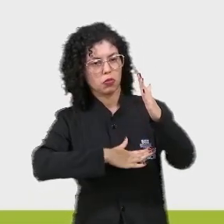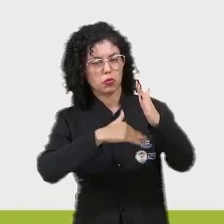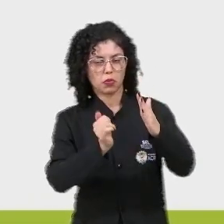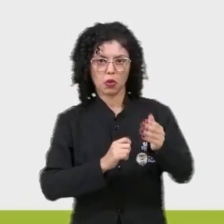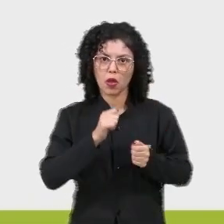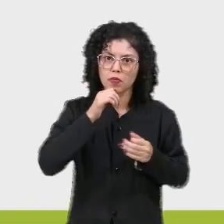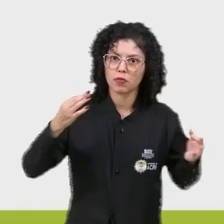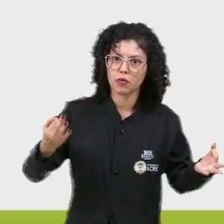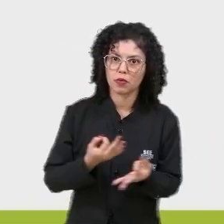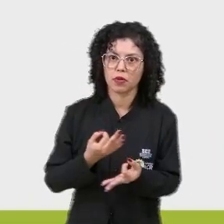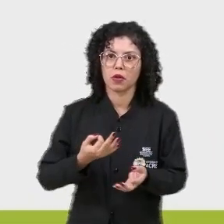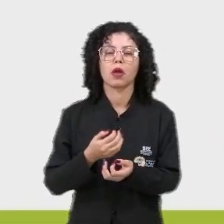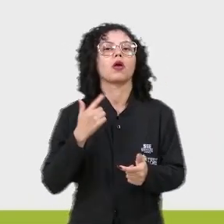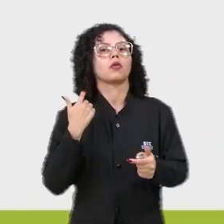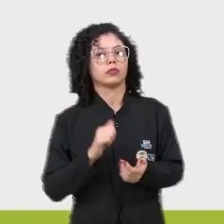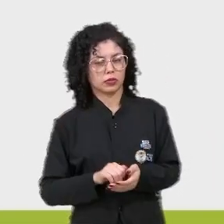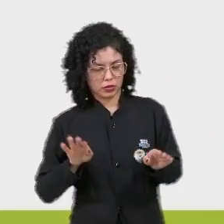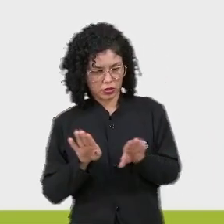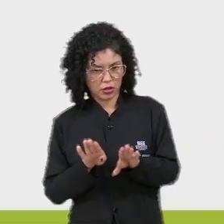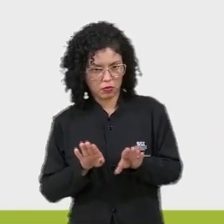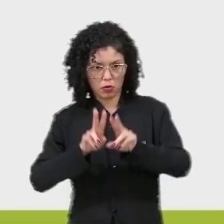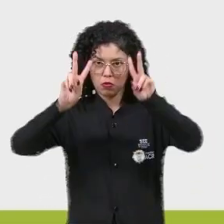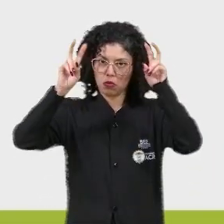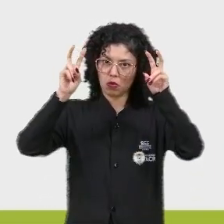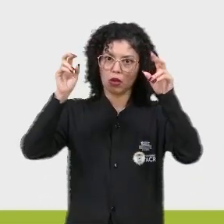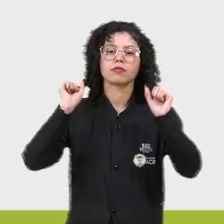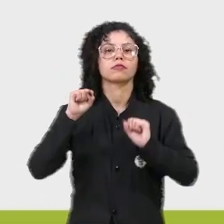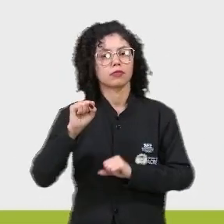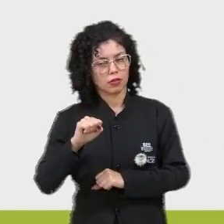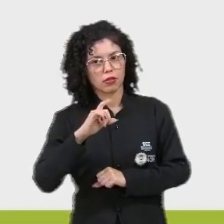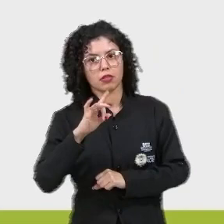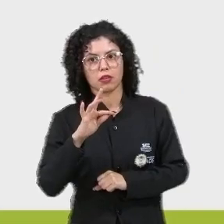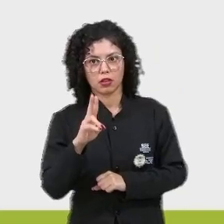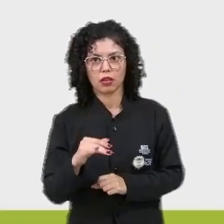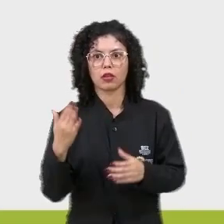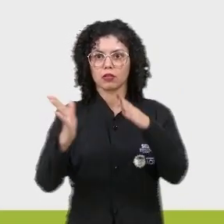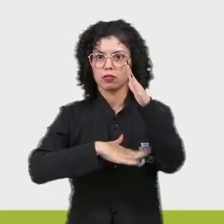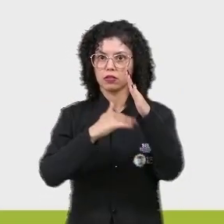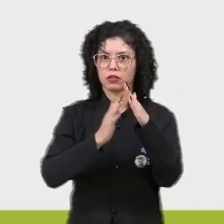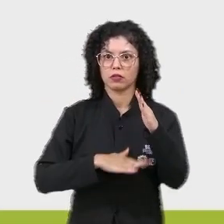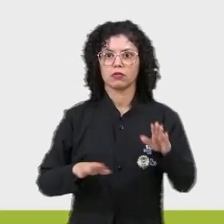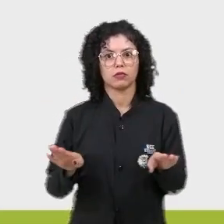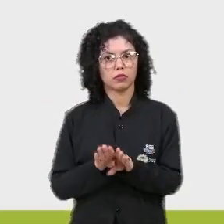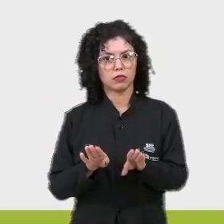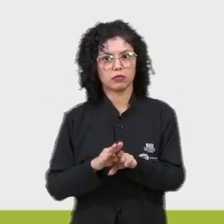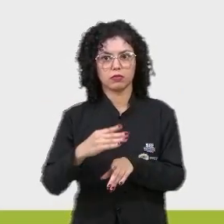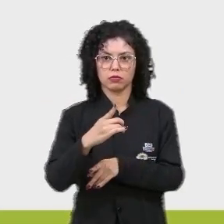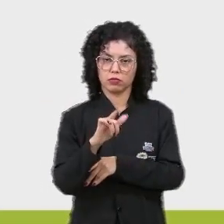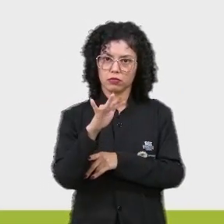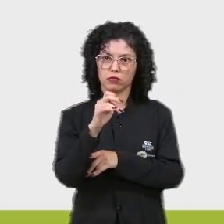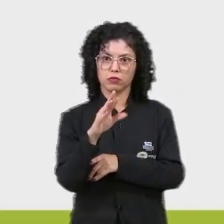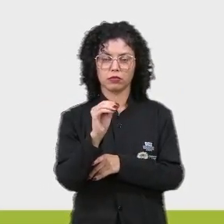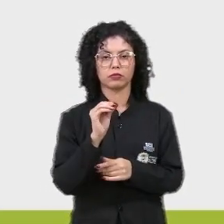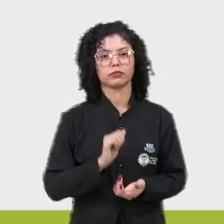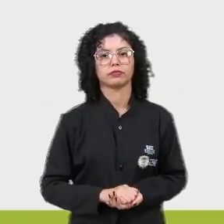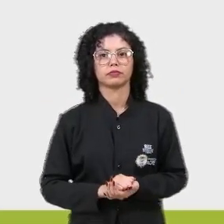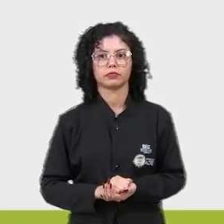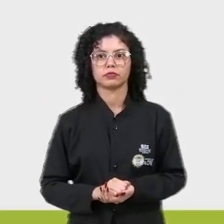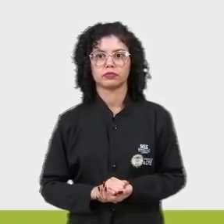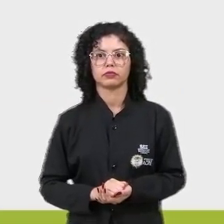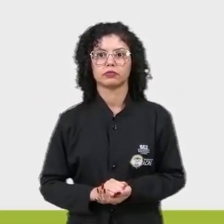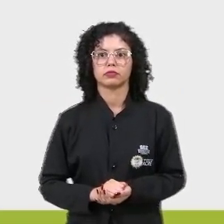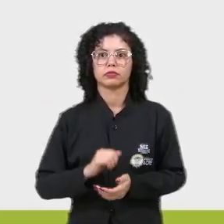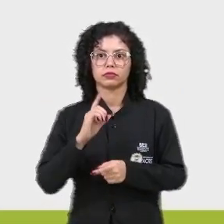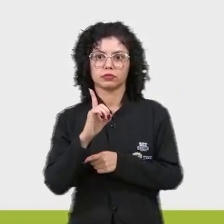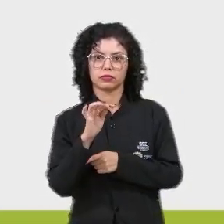dramática ou eu posso ter uma situação dramática. Sim, isso é um quadro polissêmico, quadro